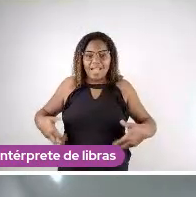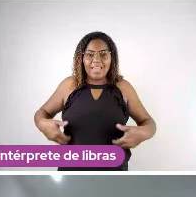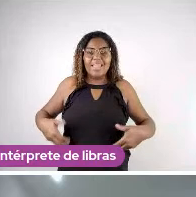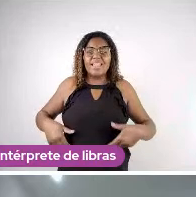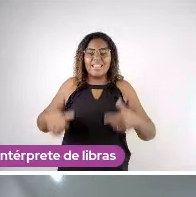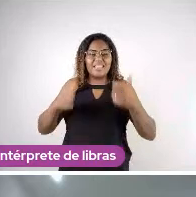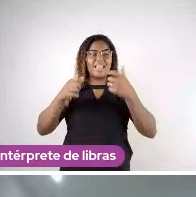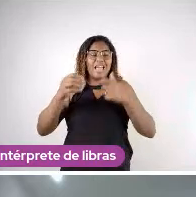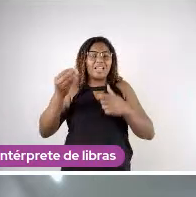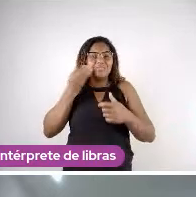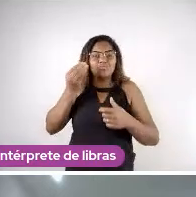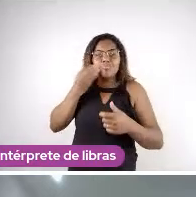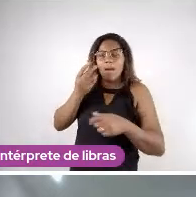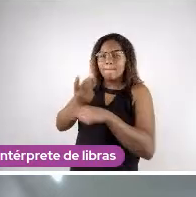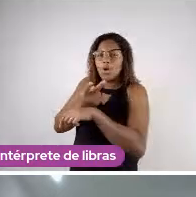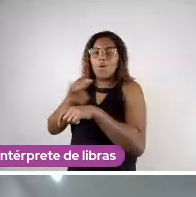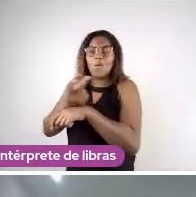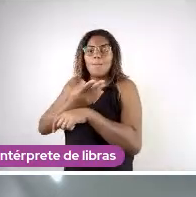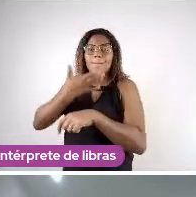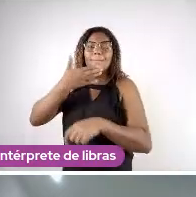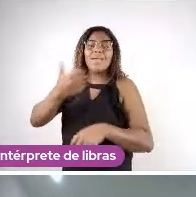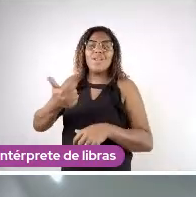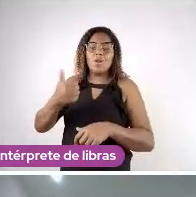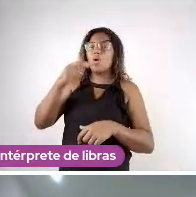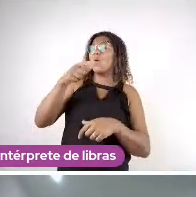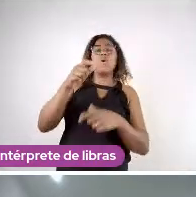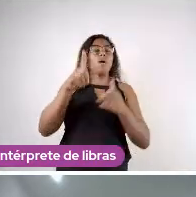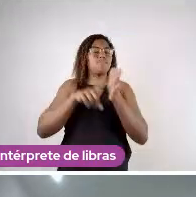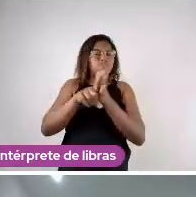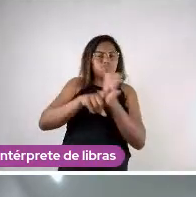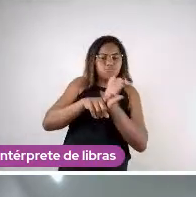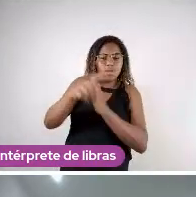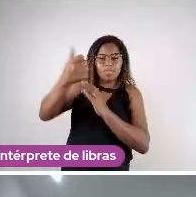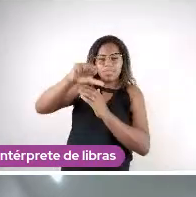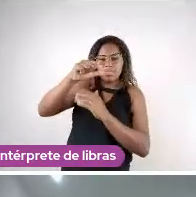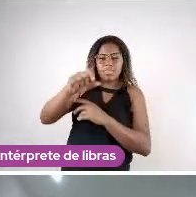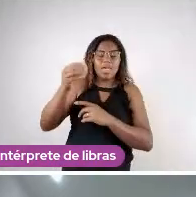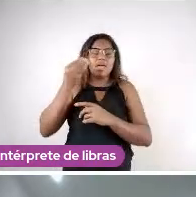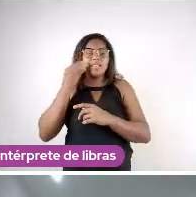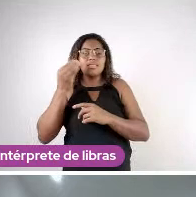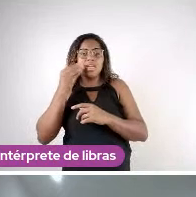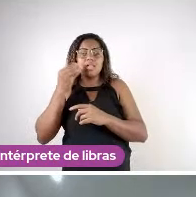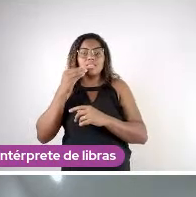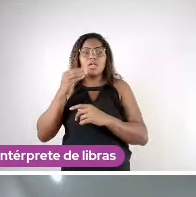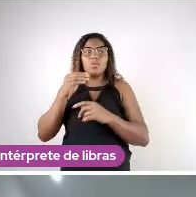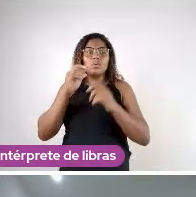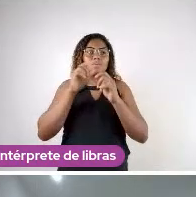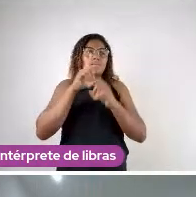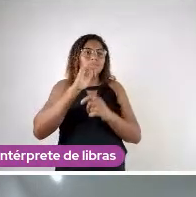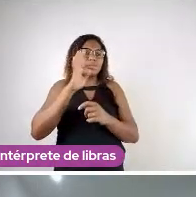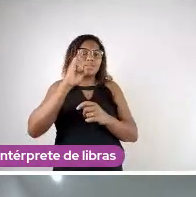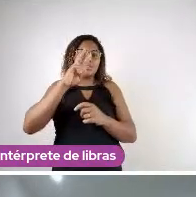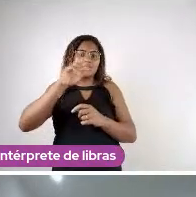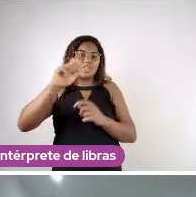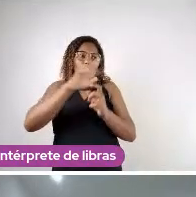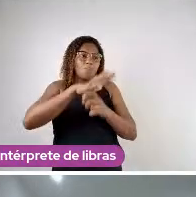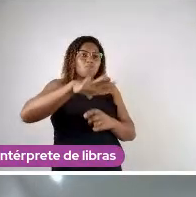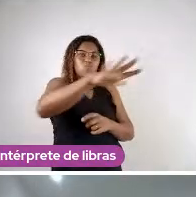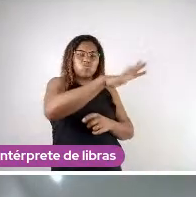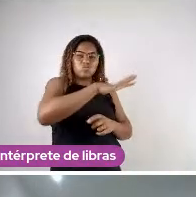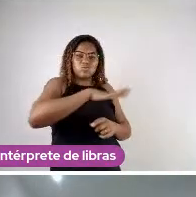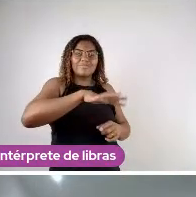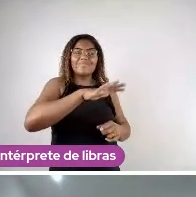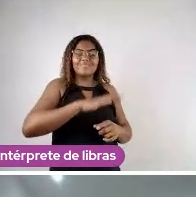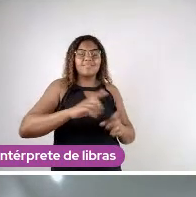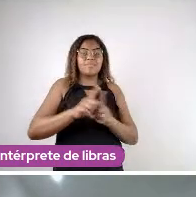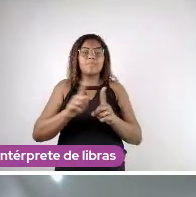mais para que ele tenha uma cobertura do litoral como um todo. E também o Núcleo